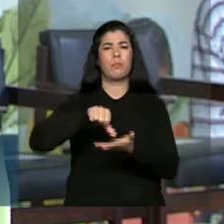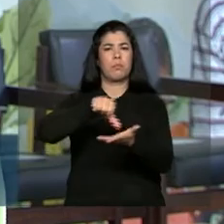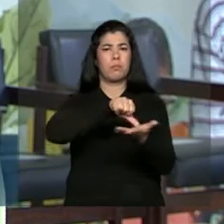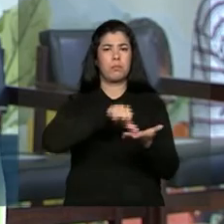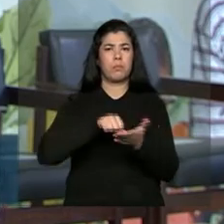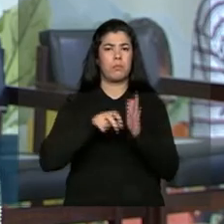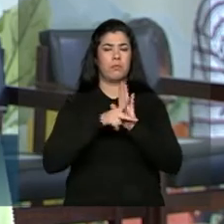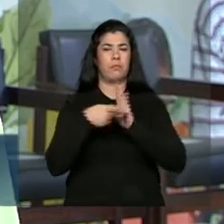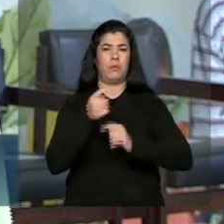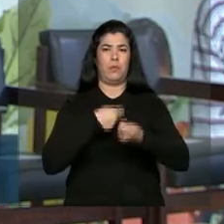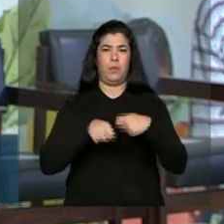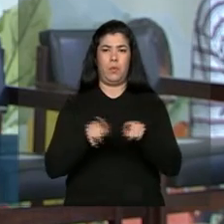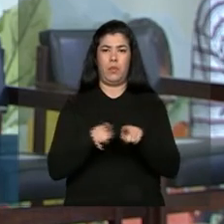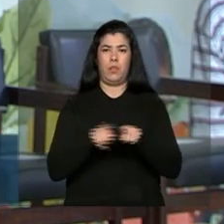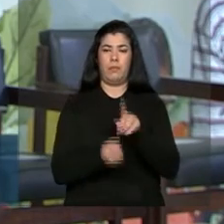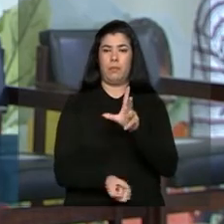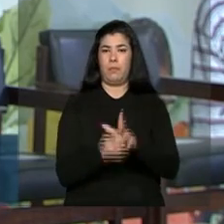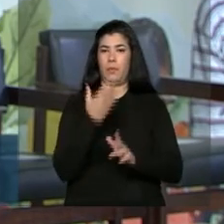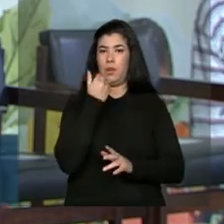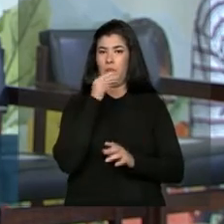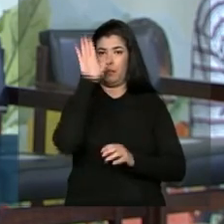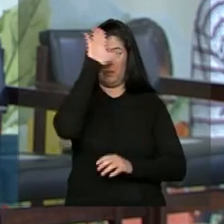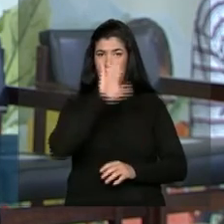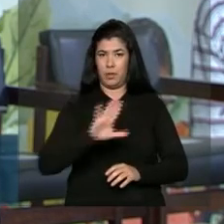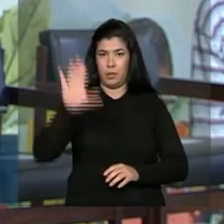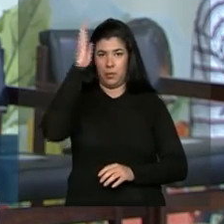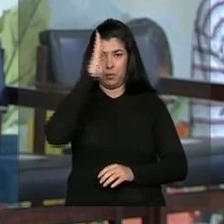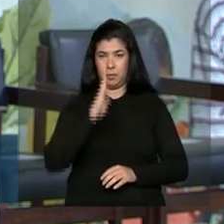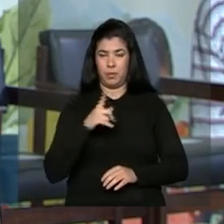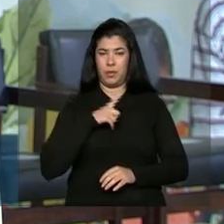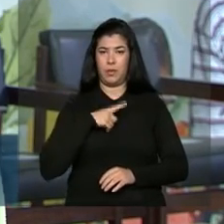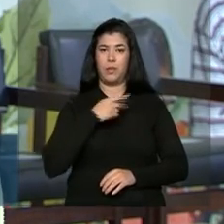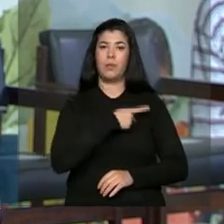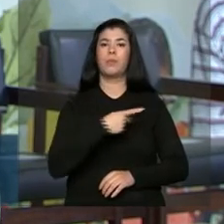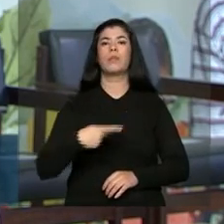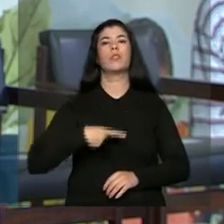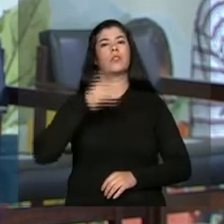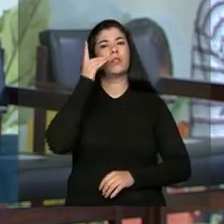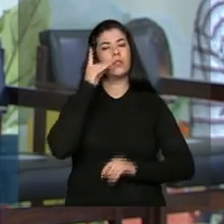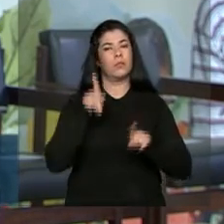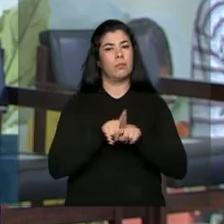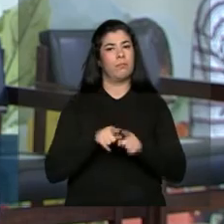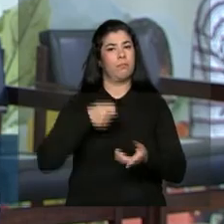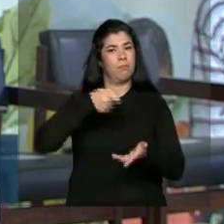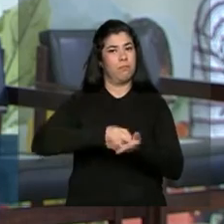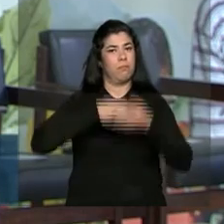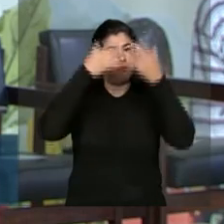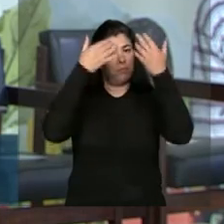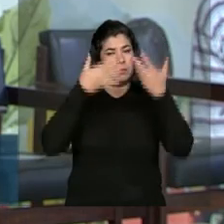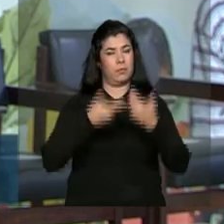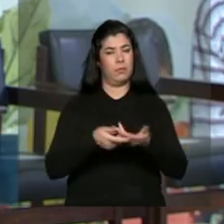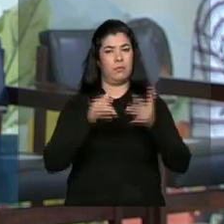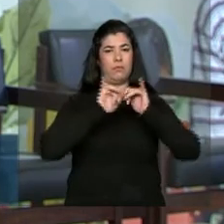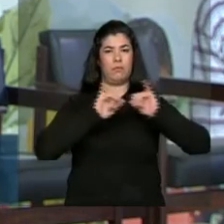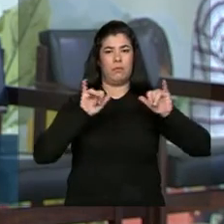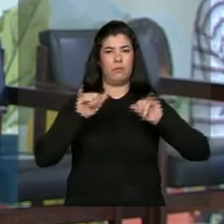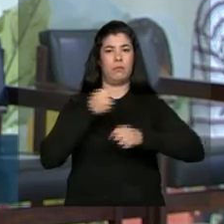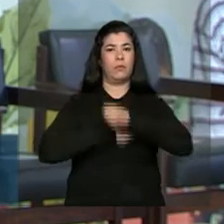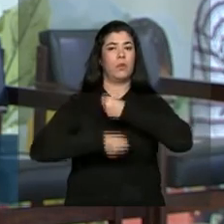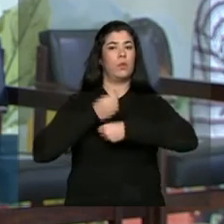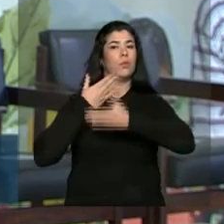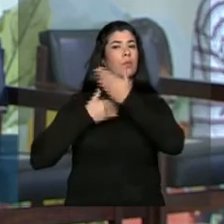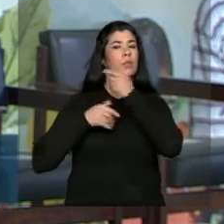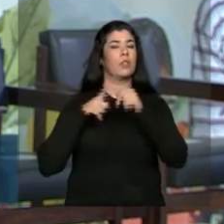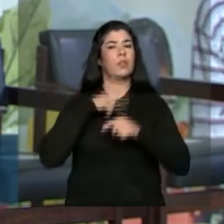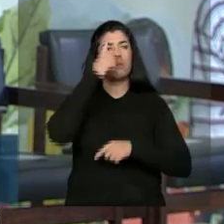a economia e para a produção de alimentos do país, a presidenta Dilma Rousseff chegou a afirmar no lançamento do Plano Safra do ano passado que